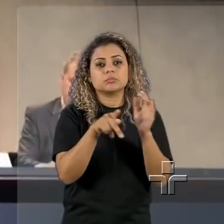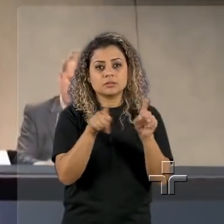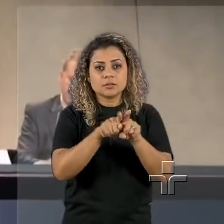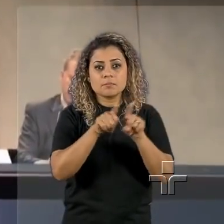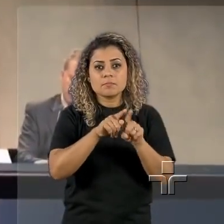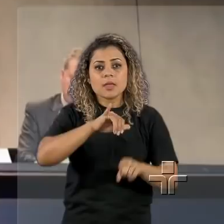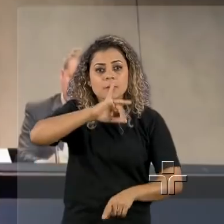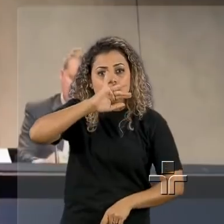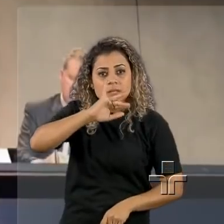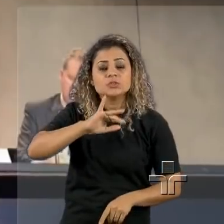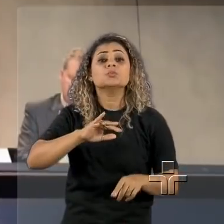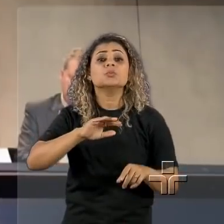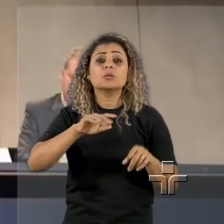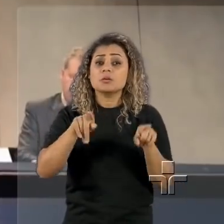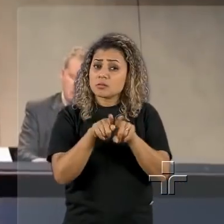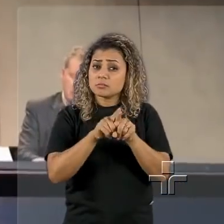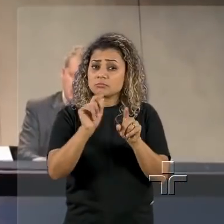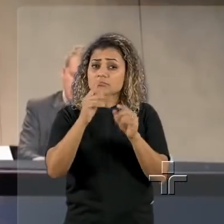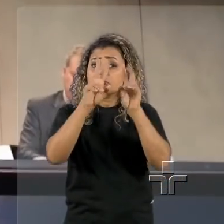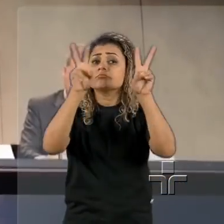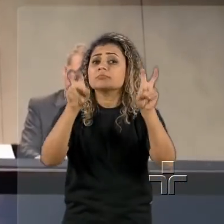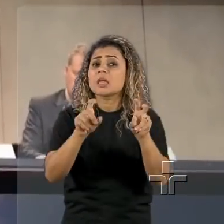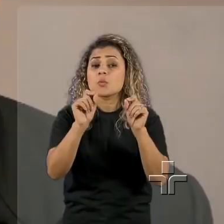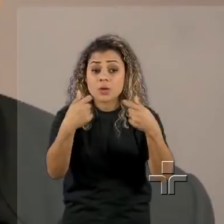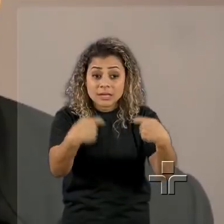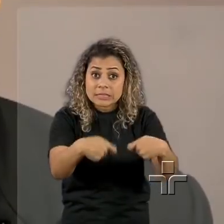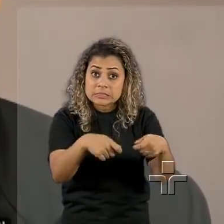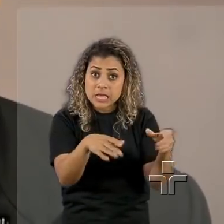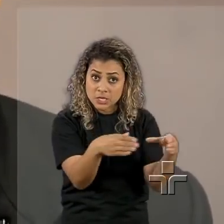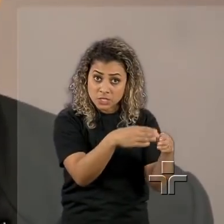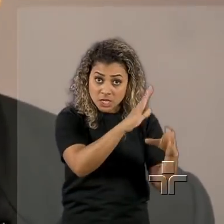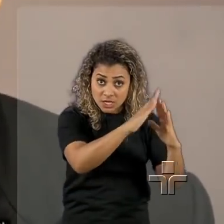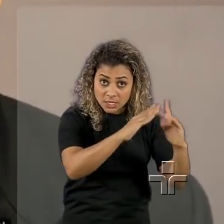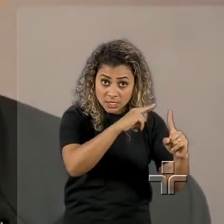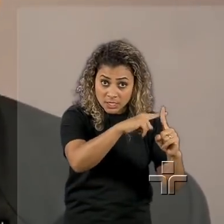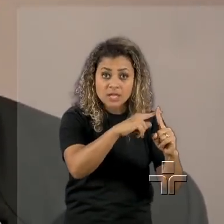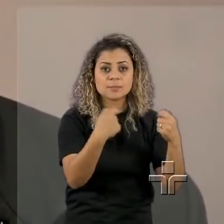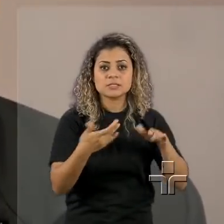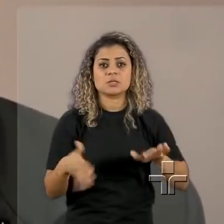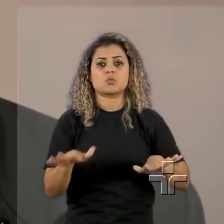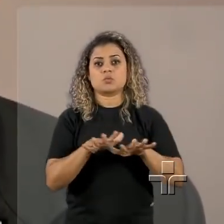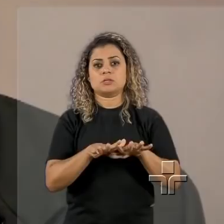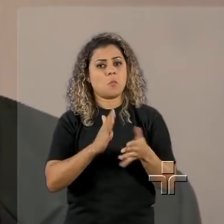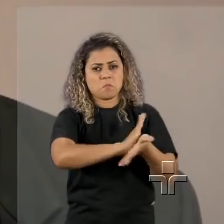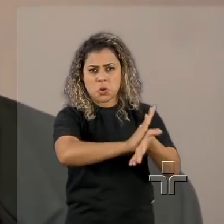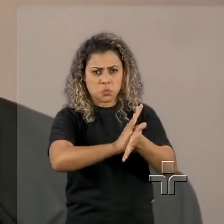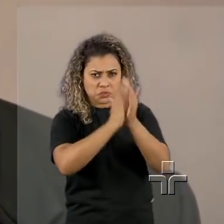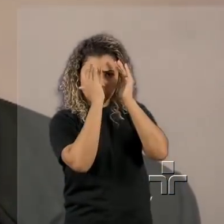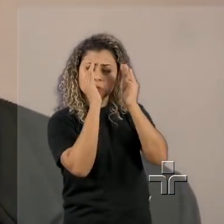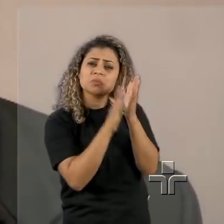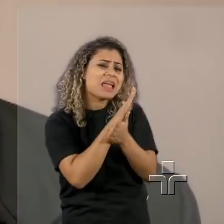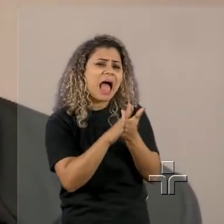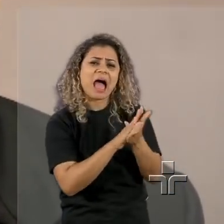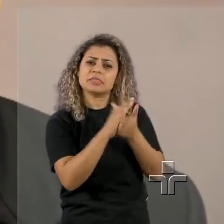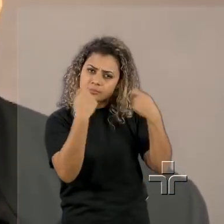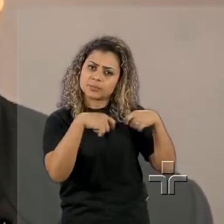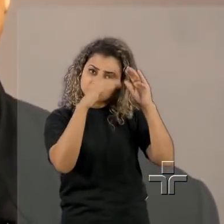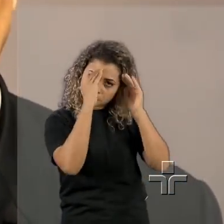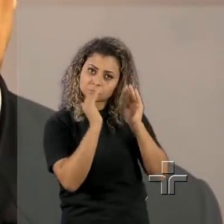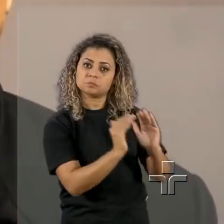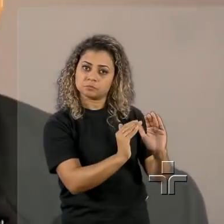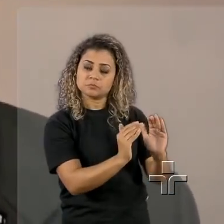sempre foi assim. Agora, eu só tenho um temor de terminar com o concurso de beleza,